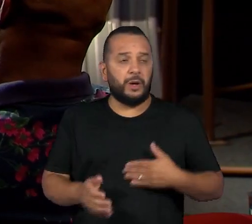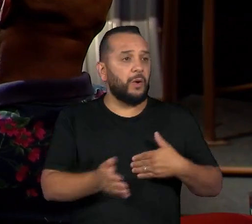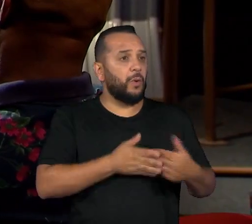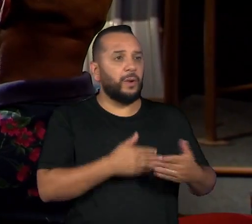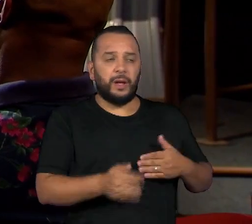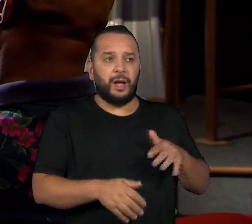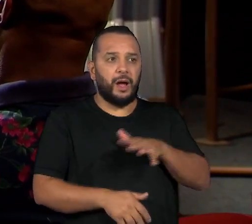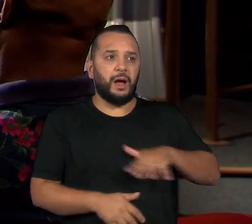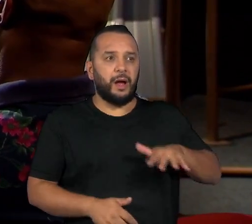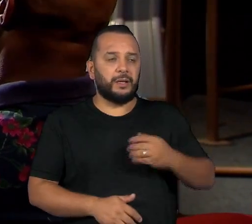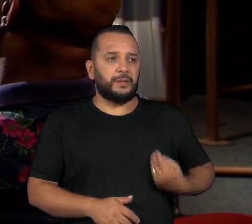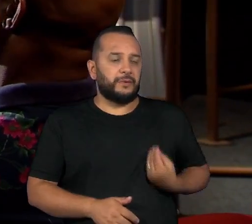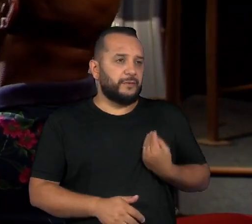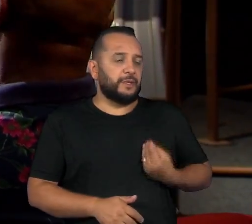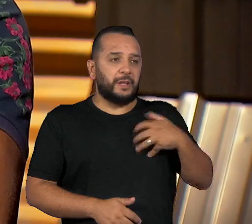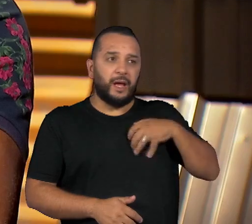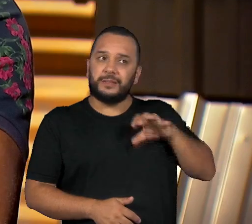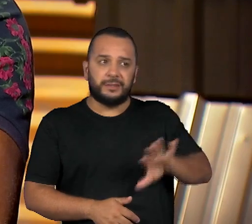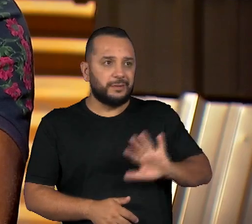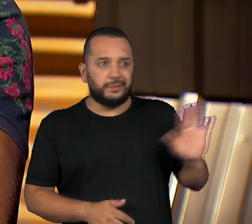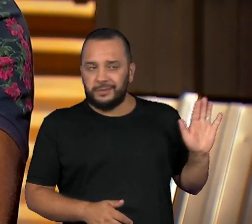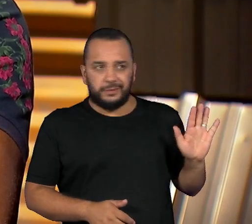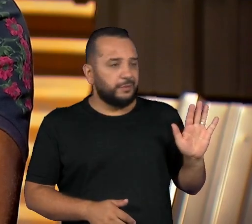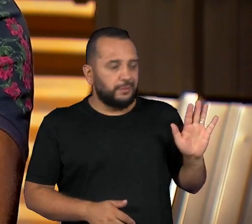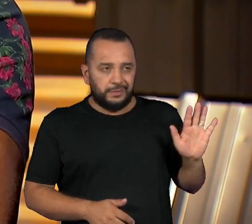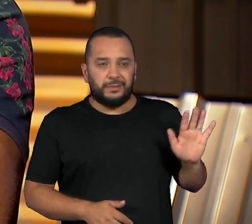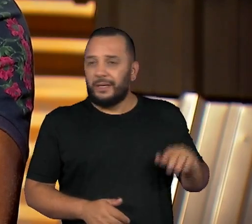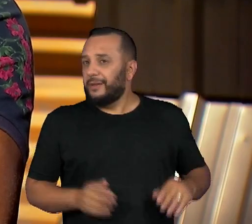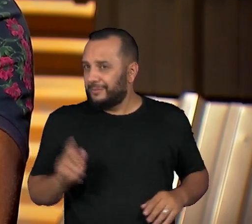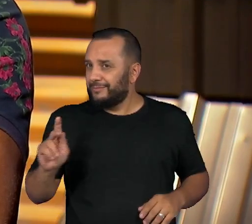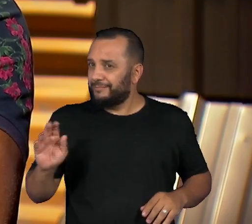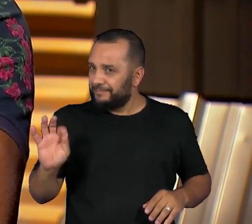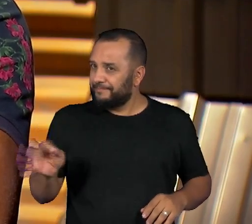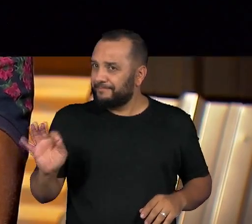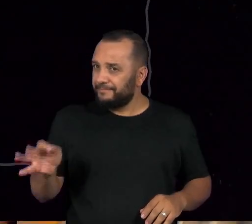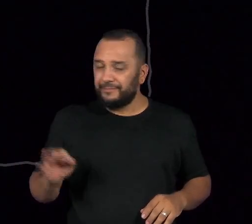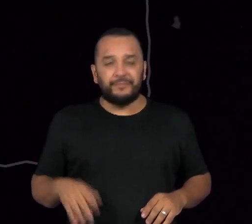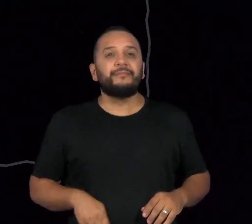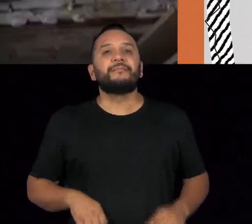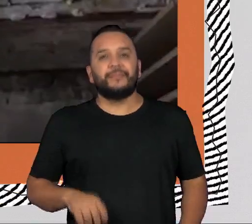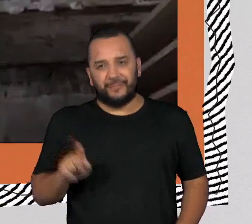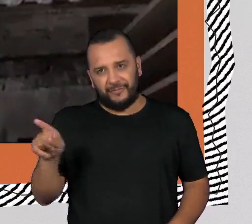né? Não tem outra estrada, né? Não tem. Você não vai existe. encontrar com o danado, né? Vai encontrar.